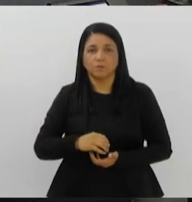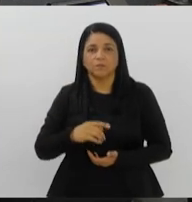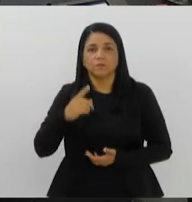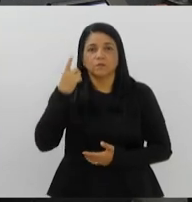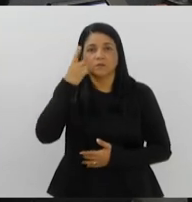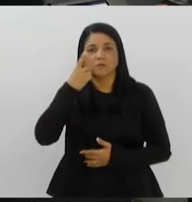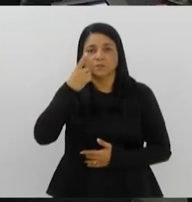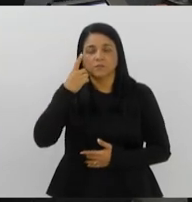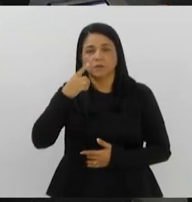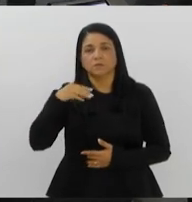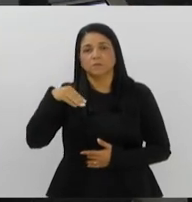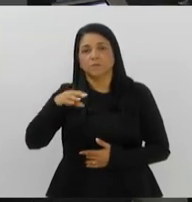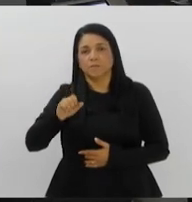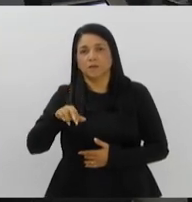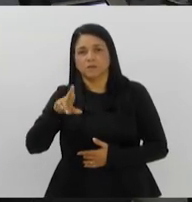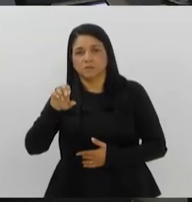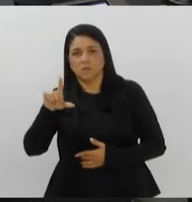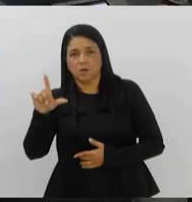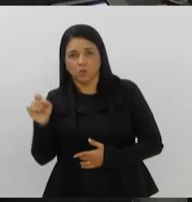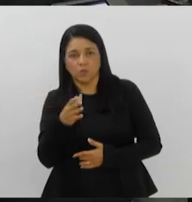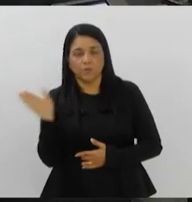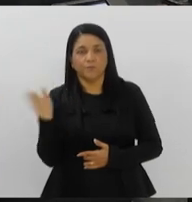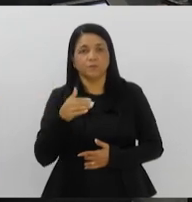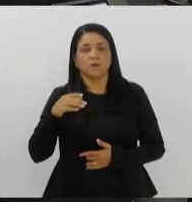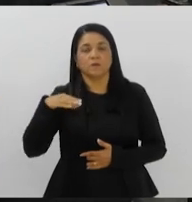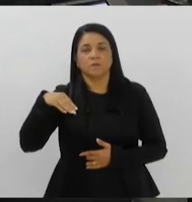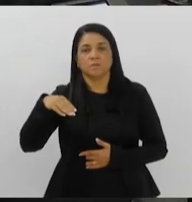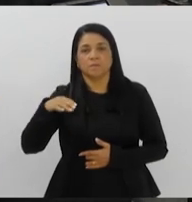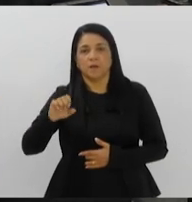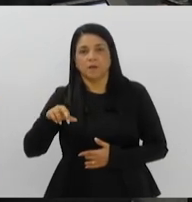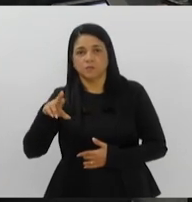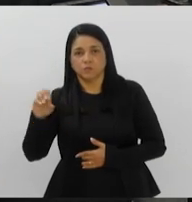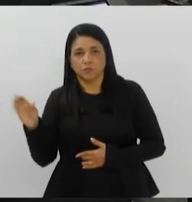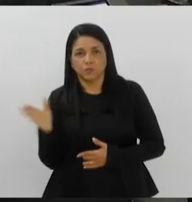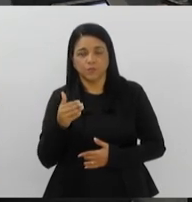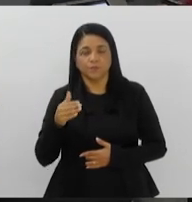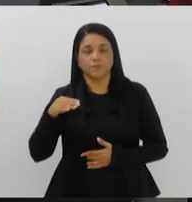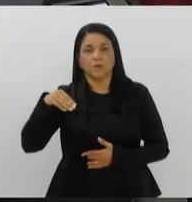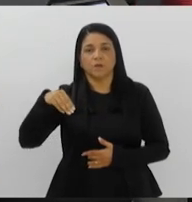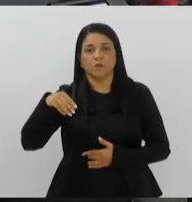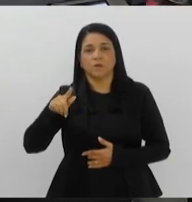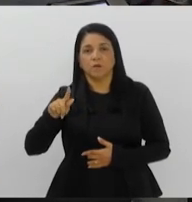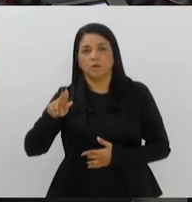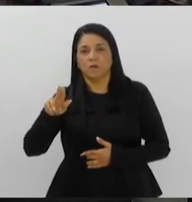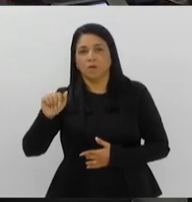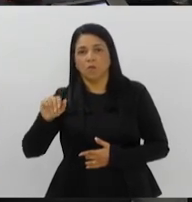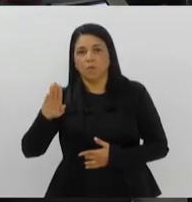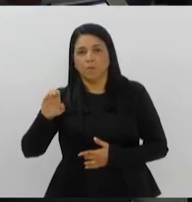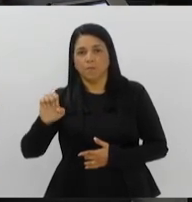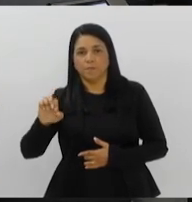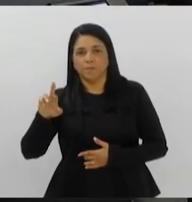deputado Marcelo Dino, deputado Márcio Canela, deputado Márcio Glauberto,